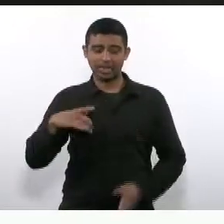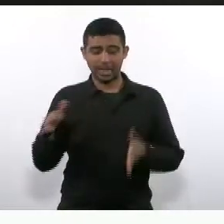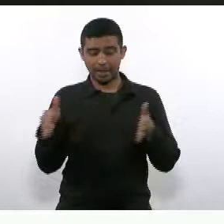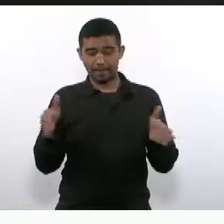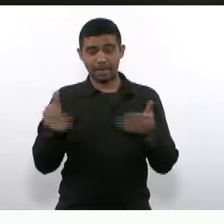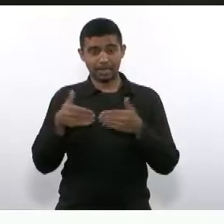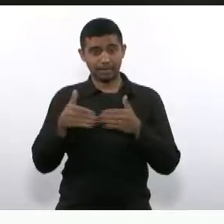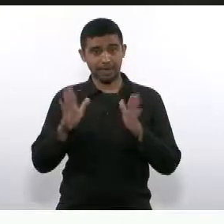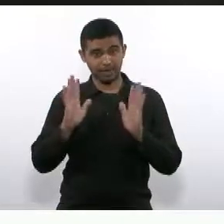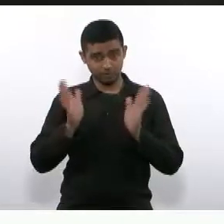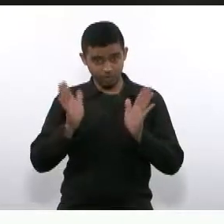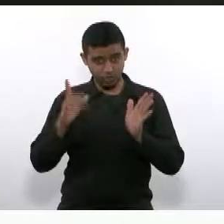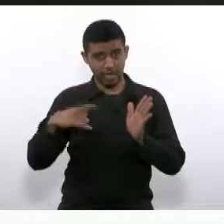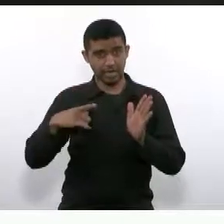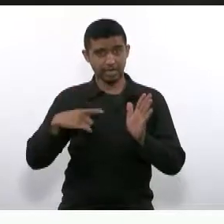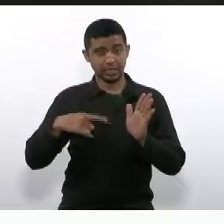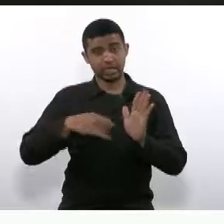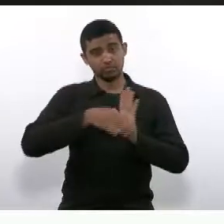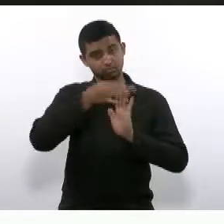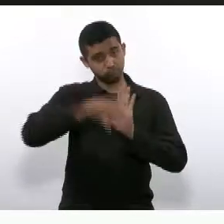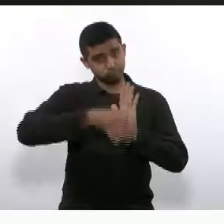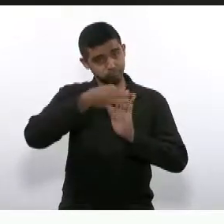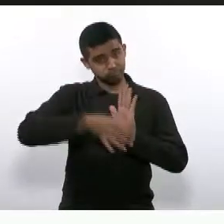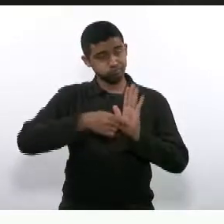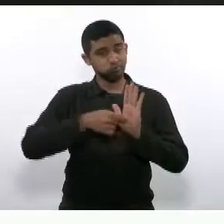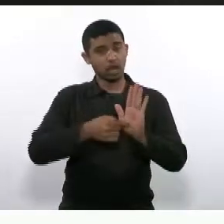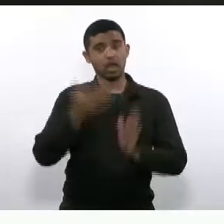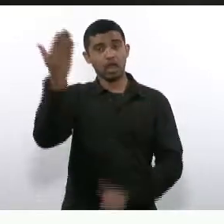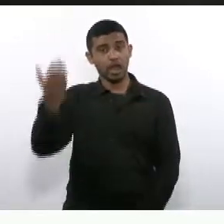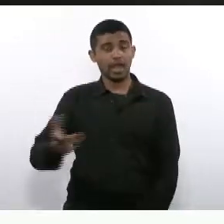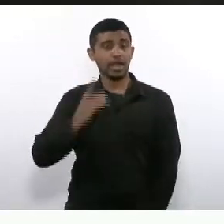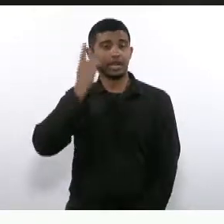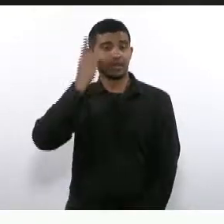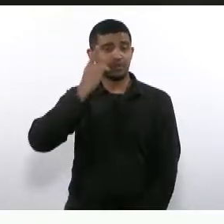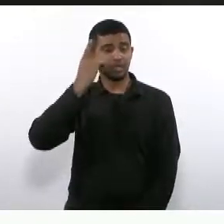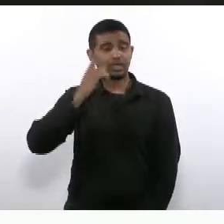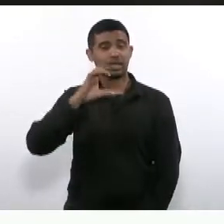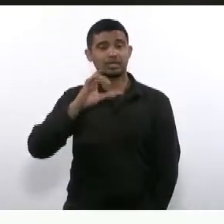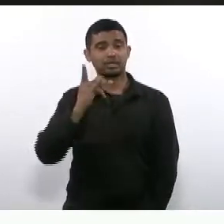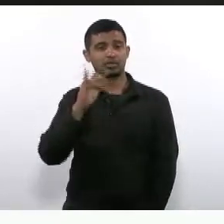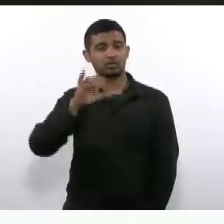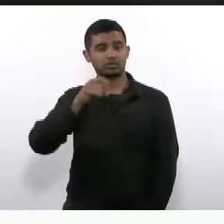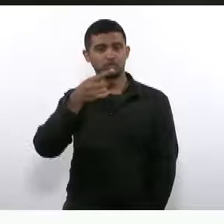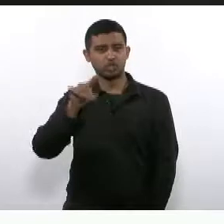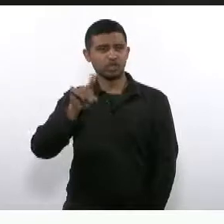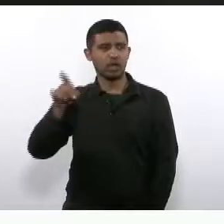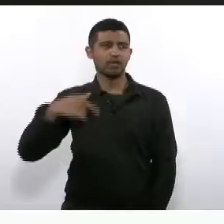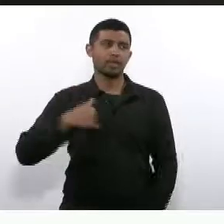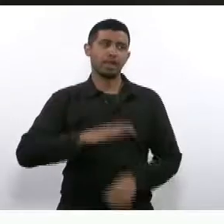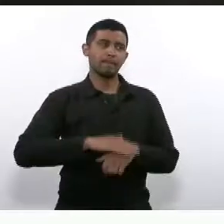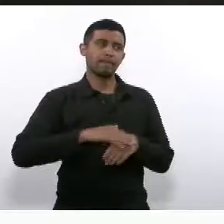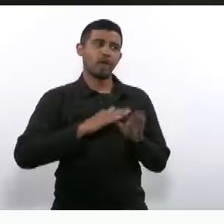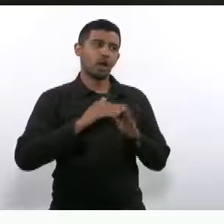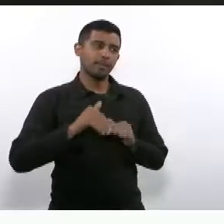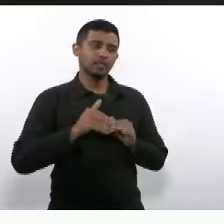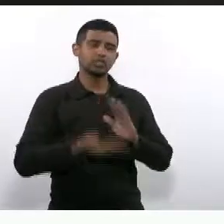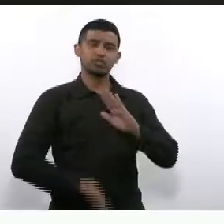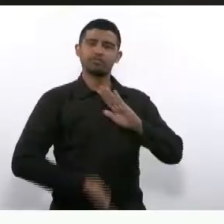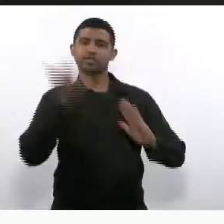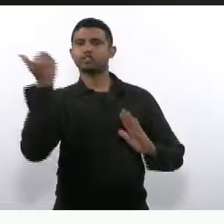aberto para apresentação de sugestões, o deputado Chicão Bulhões solicitou a retirada